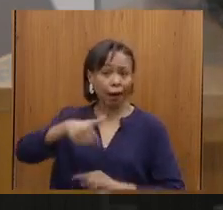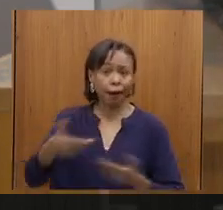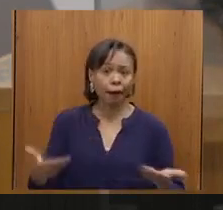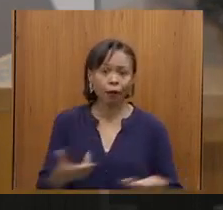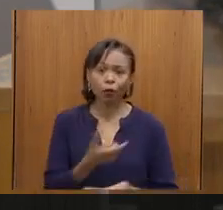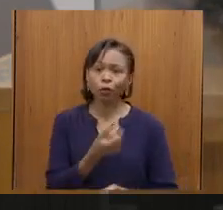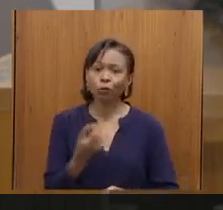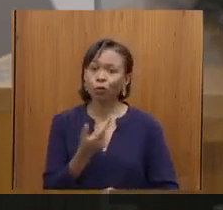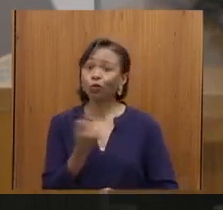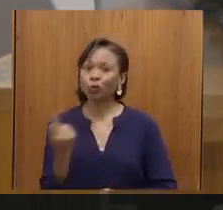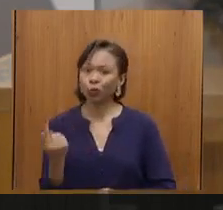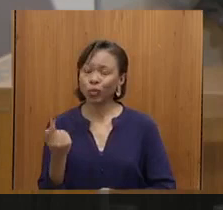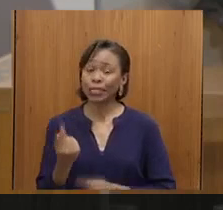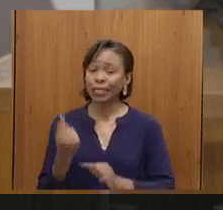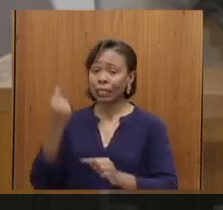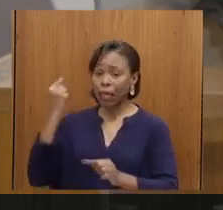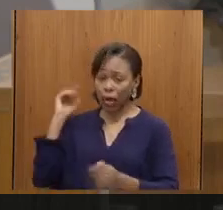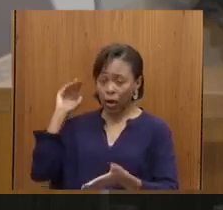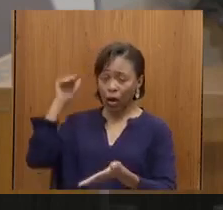até hoje,